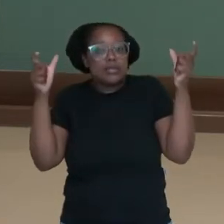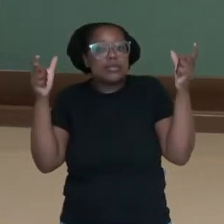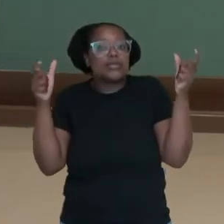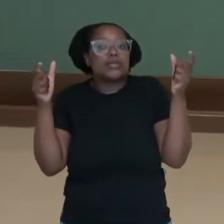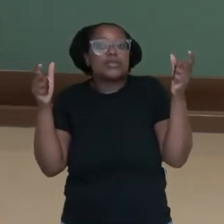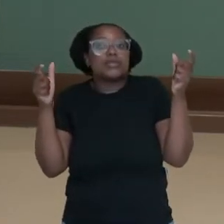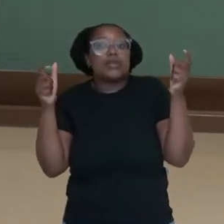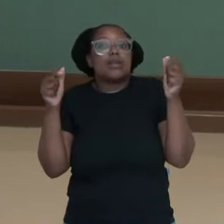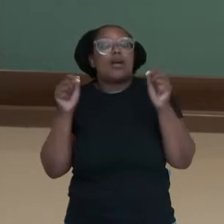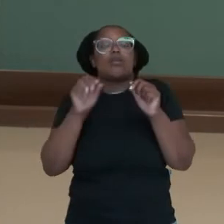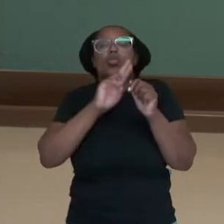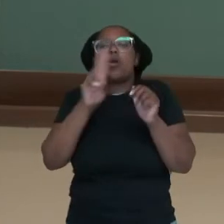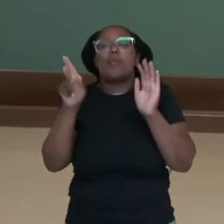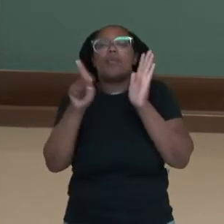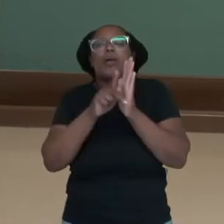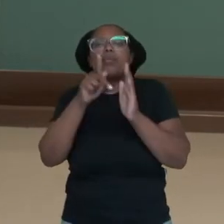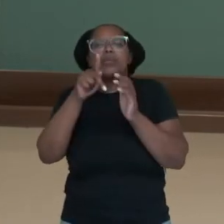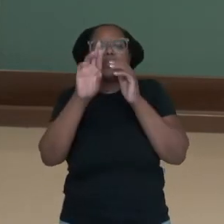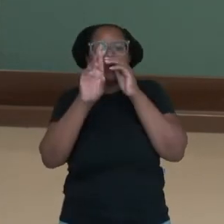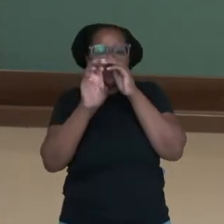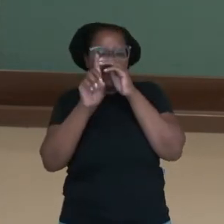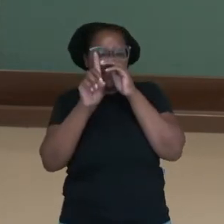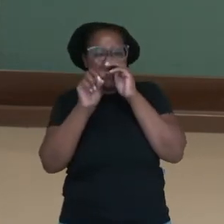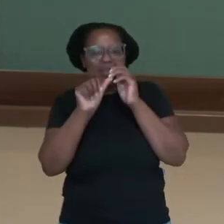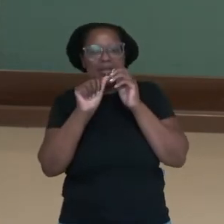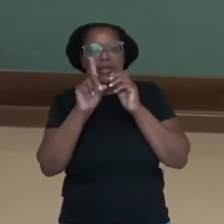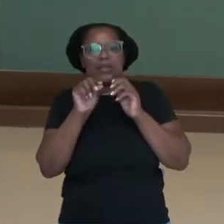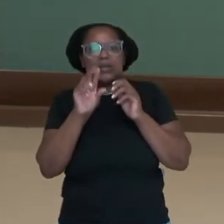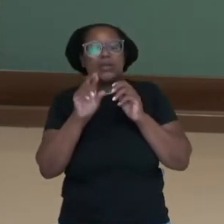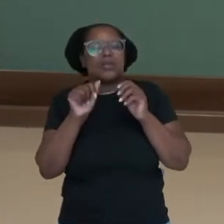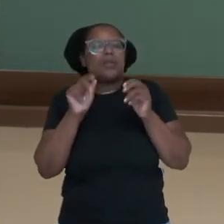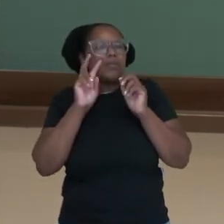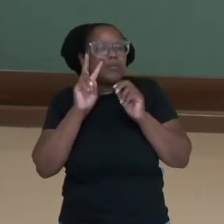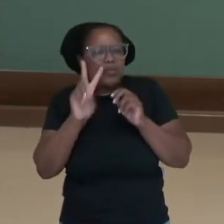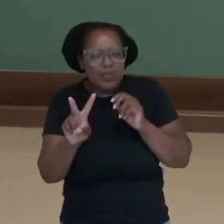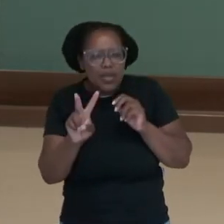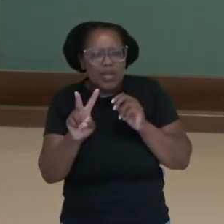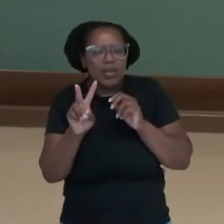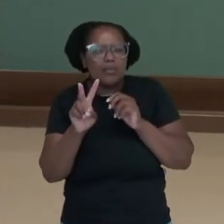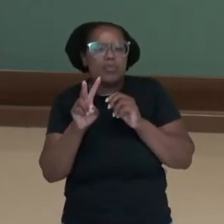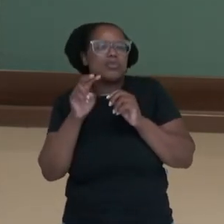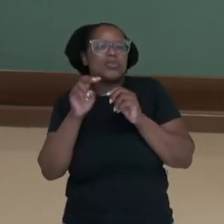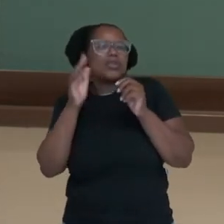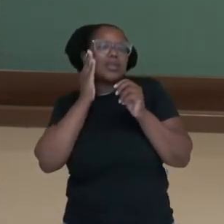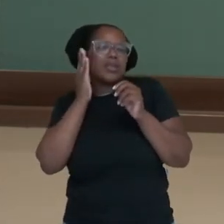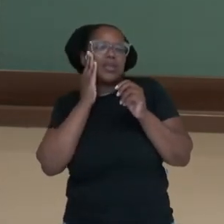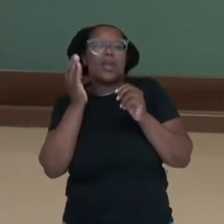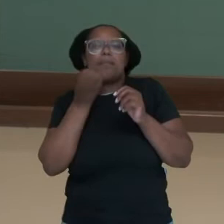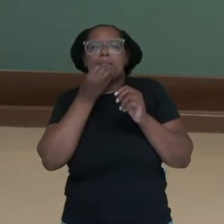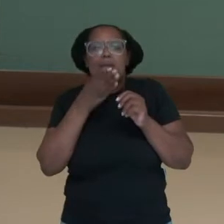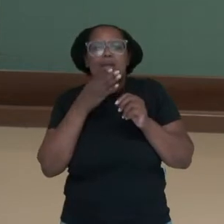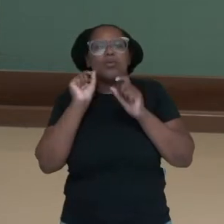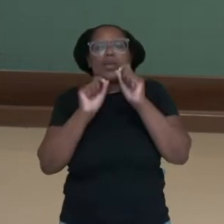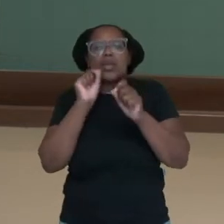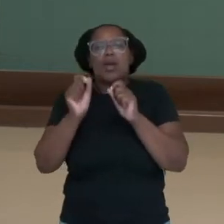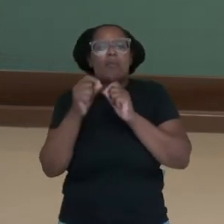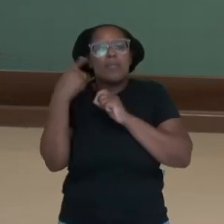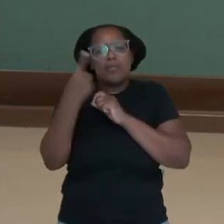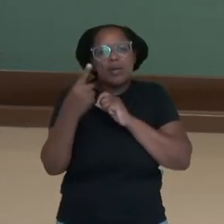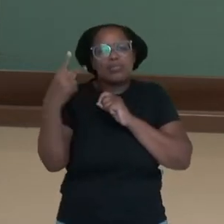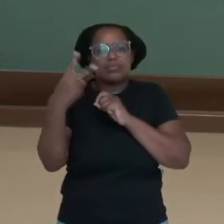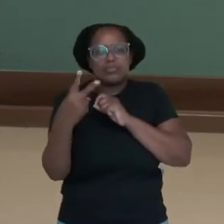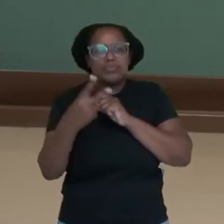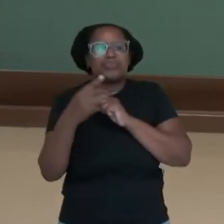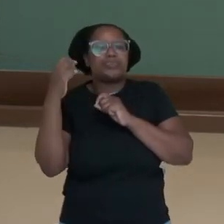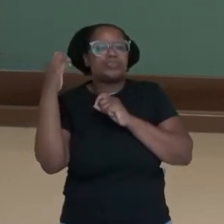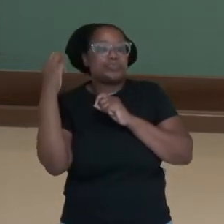famosos predadores na natureza. Vamos dar uma olhada? Vamos entender bem o que é um consumidor primário, secundário e terciário?